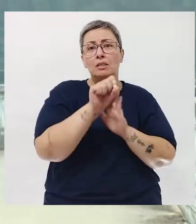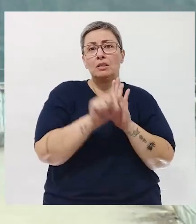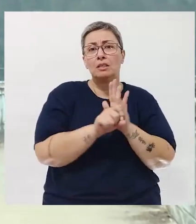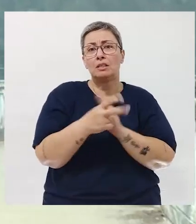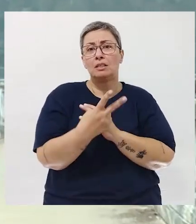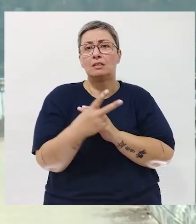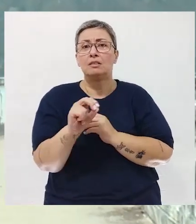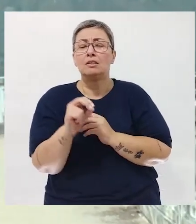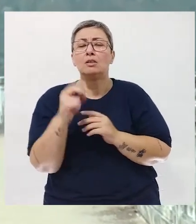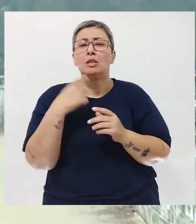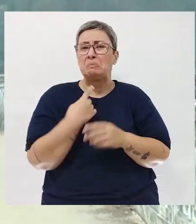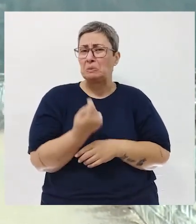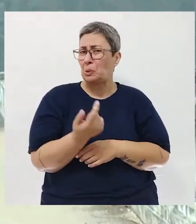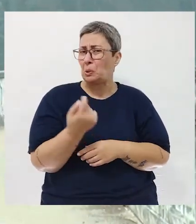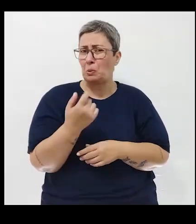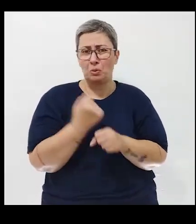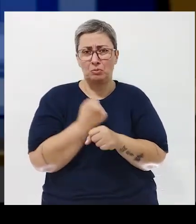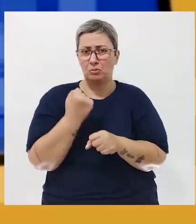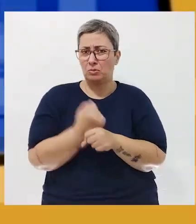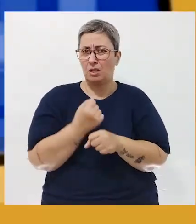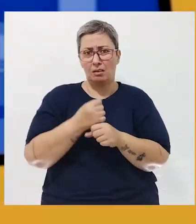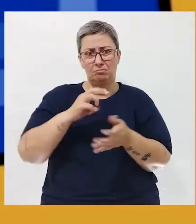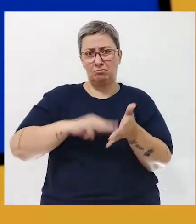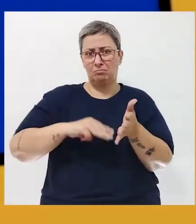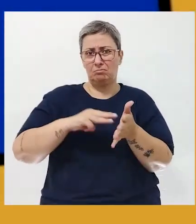poucas construções utilizavam esse método.